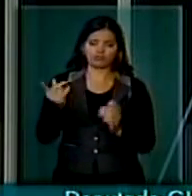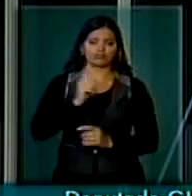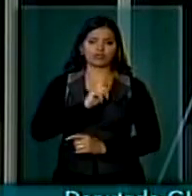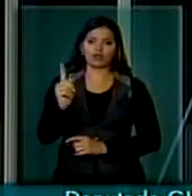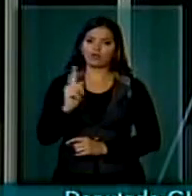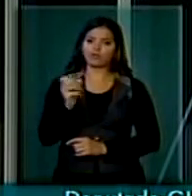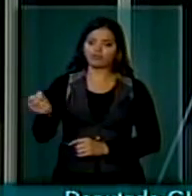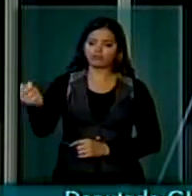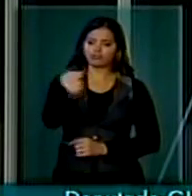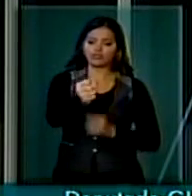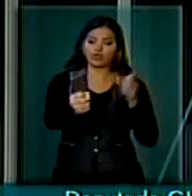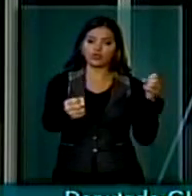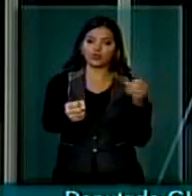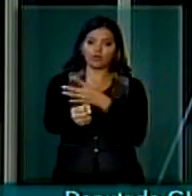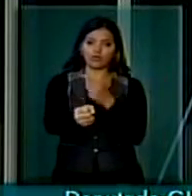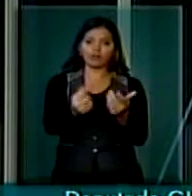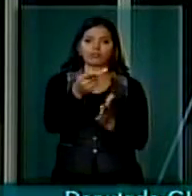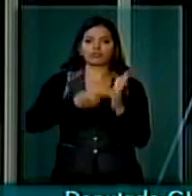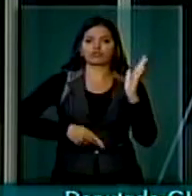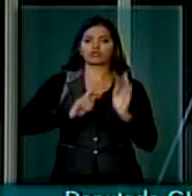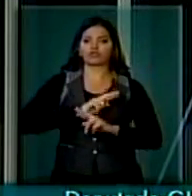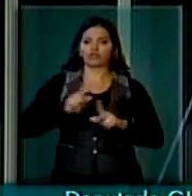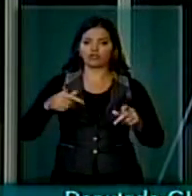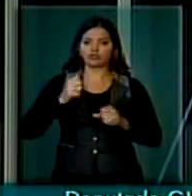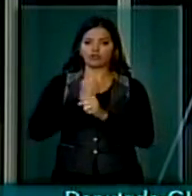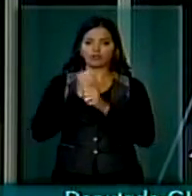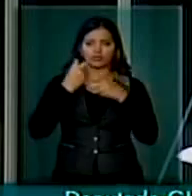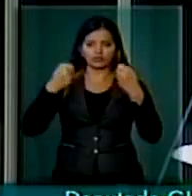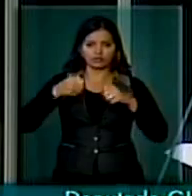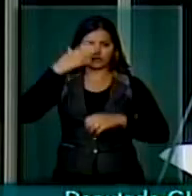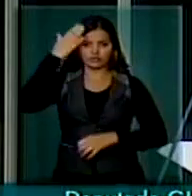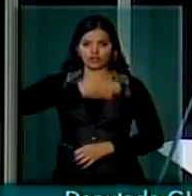ter clareza que obras necessárias, sérias